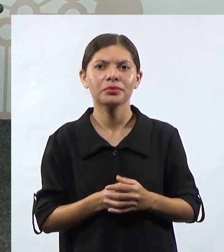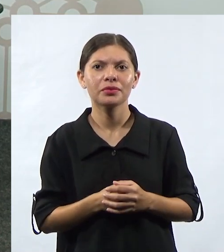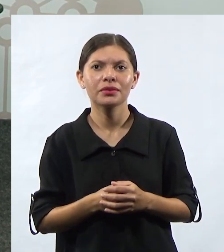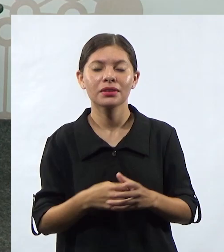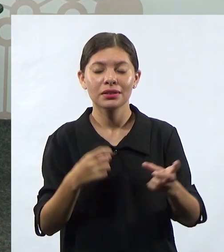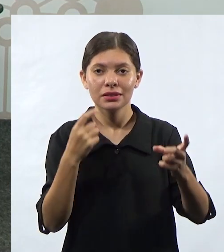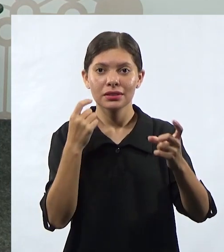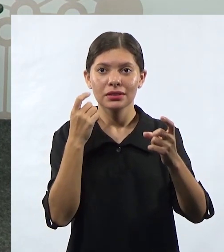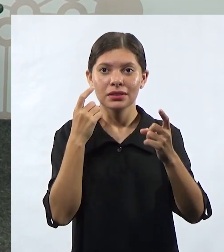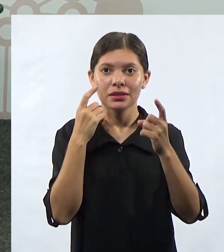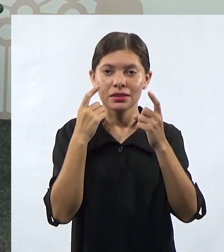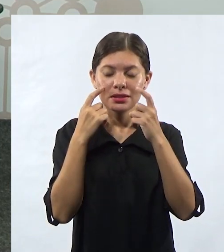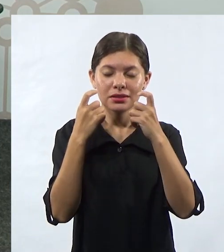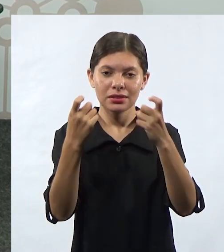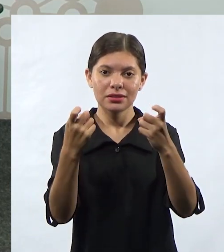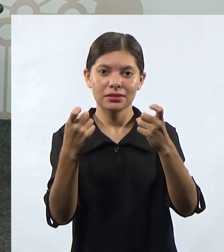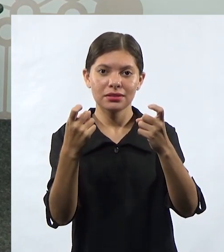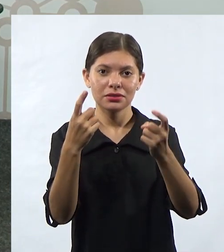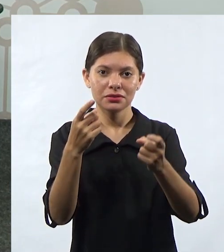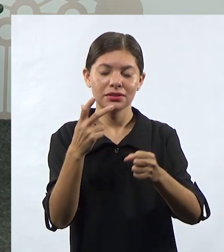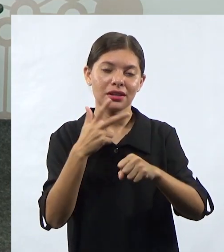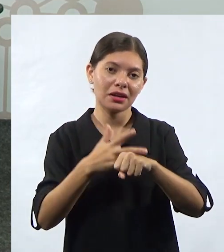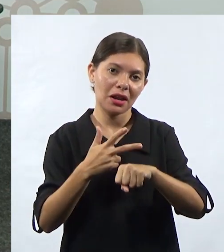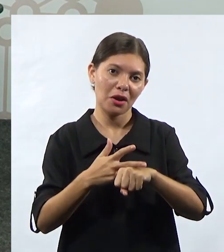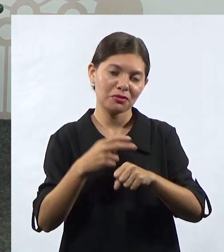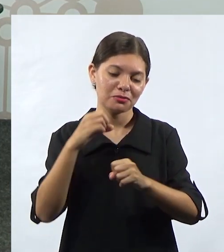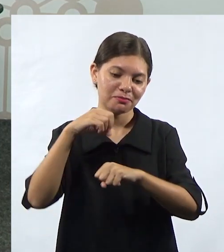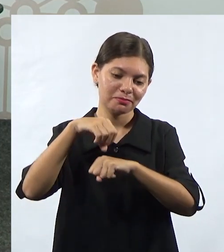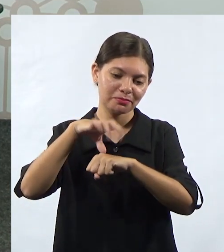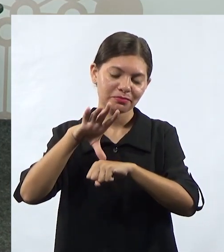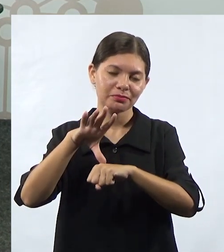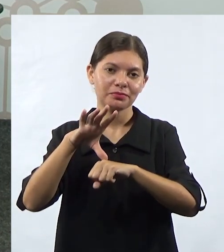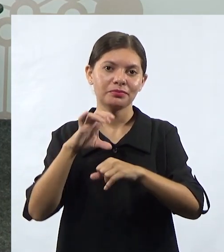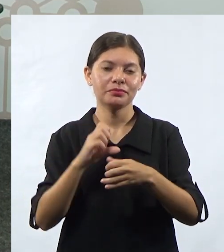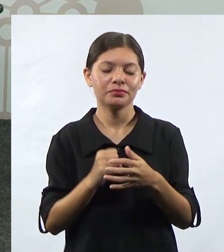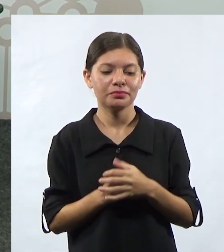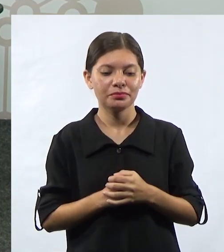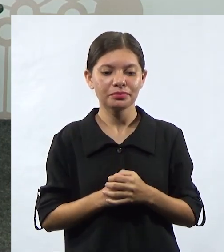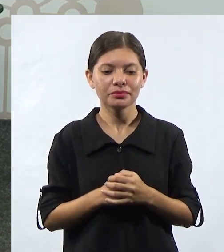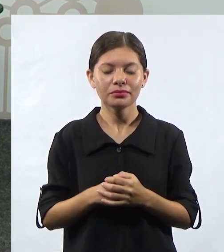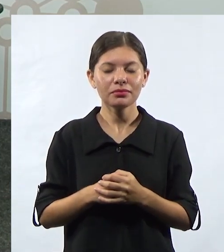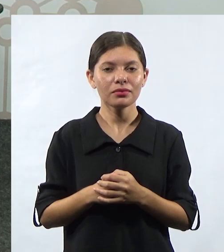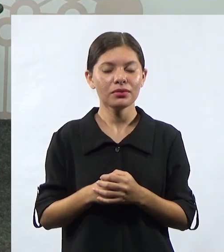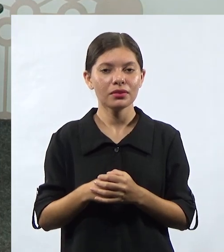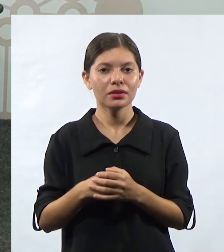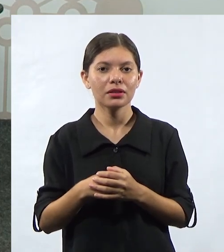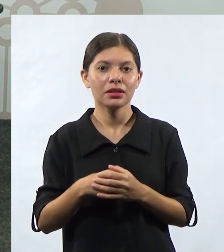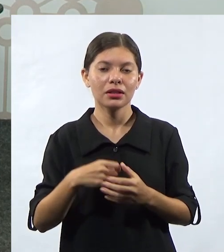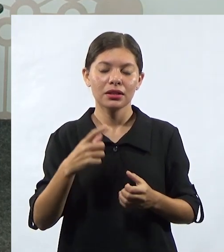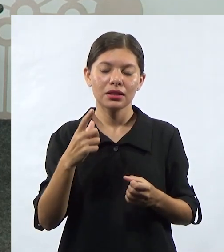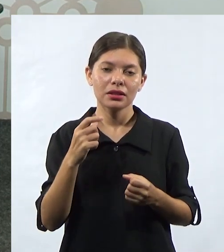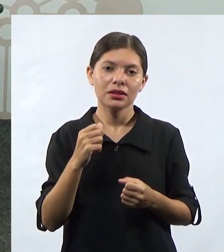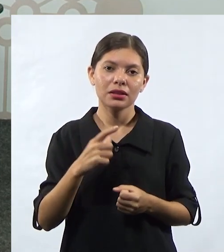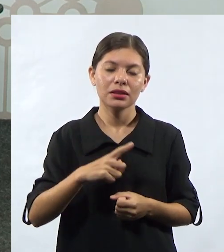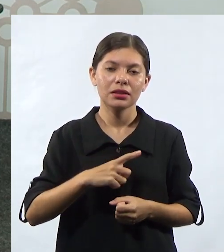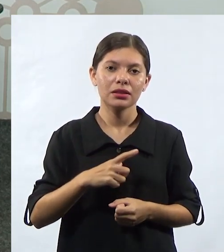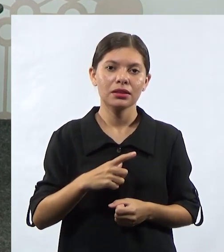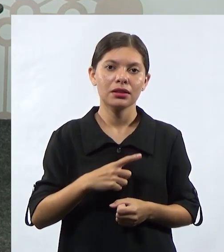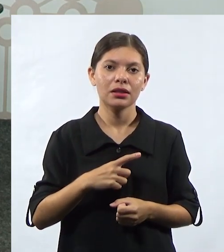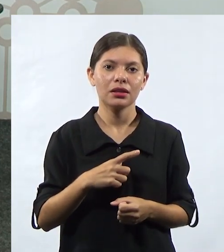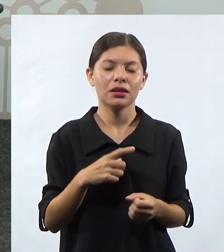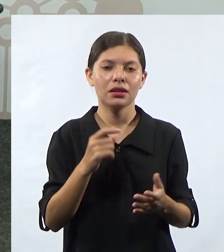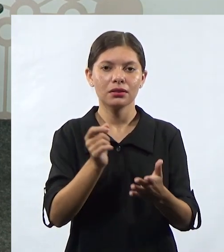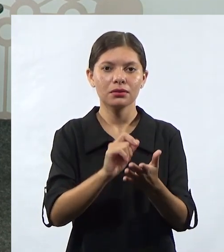você grave, aí fica a dica aqui. Fica por mais a dica. que você grave, você também tenha as